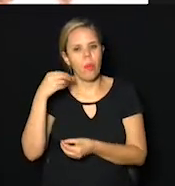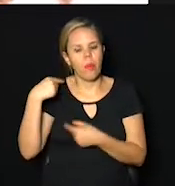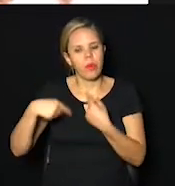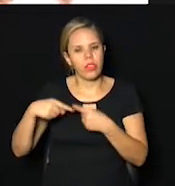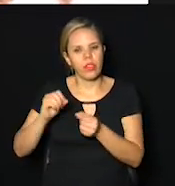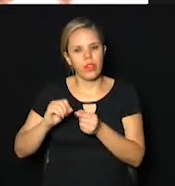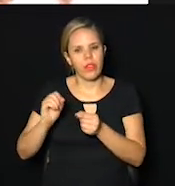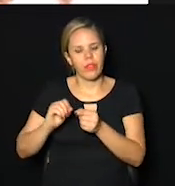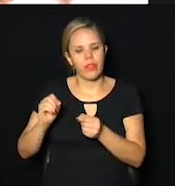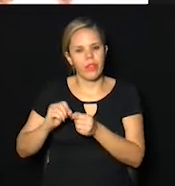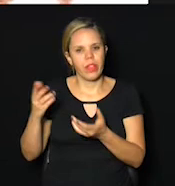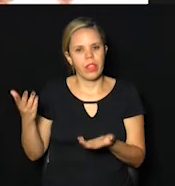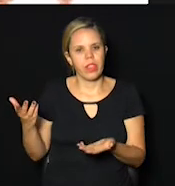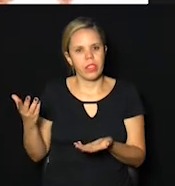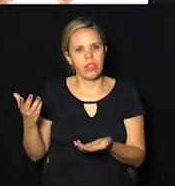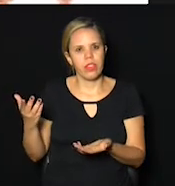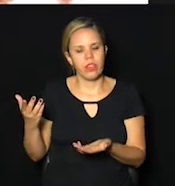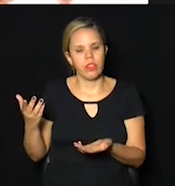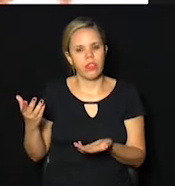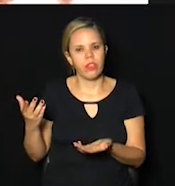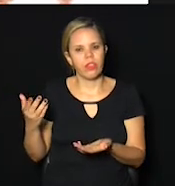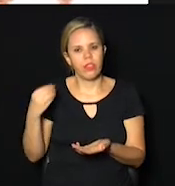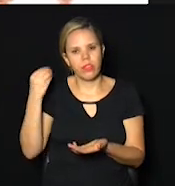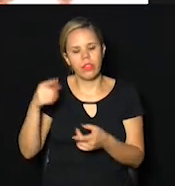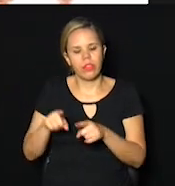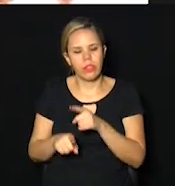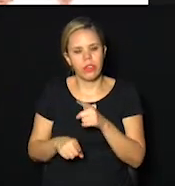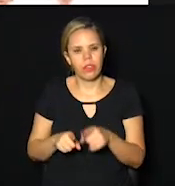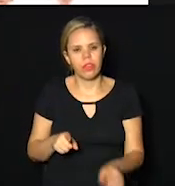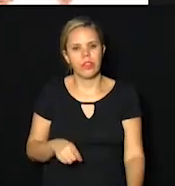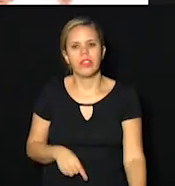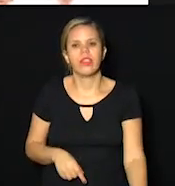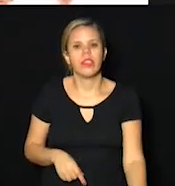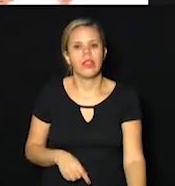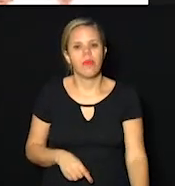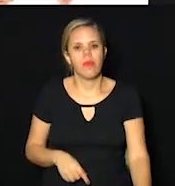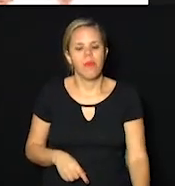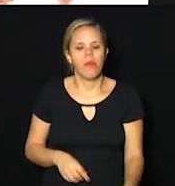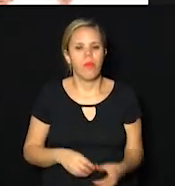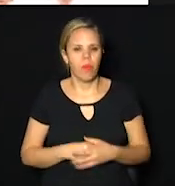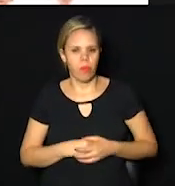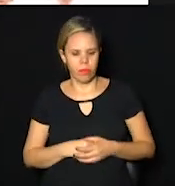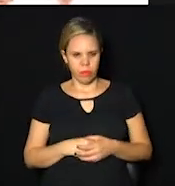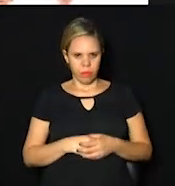Elide ou Elide, não sei, tá? É Edile, mas Elide.